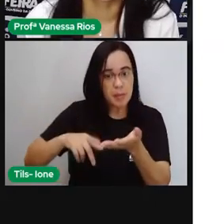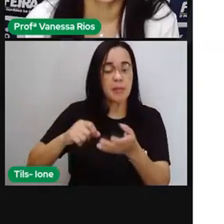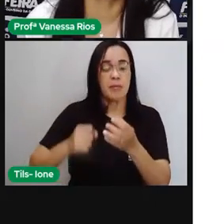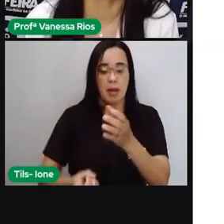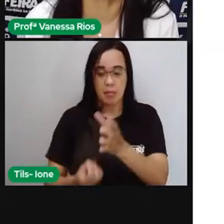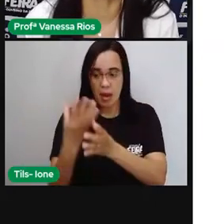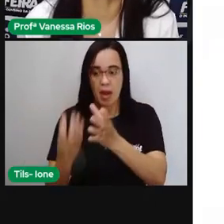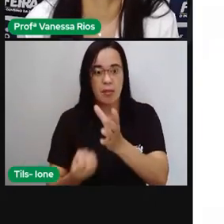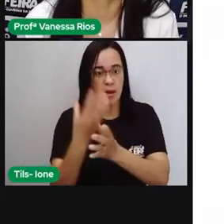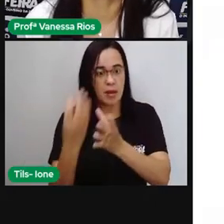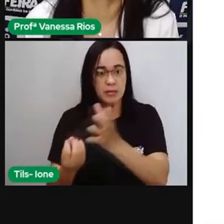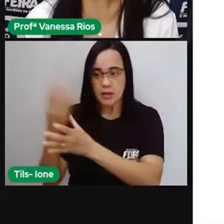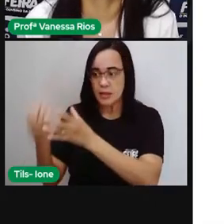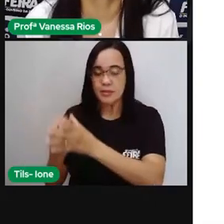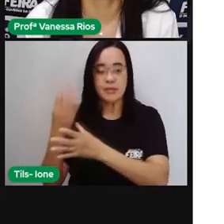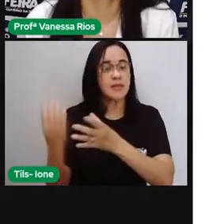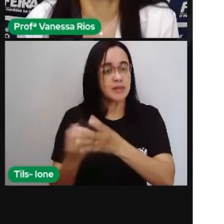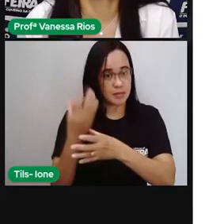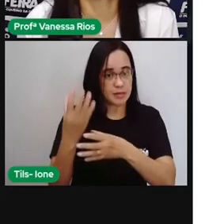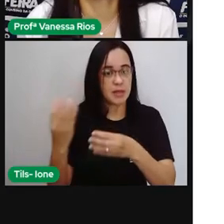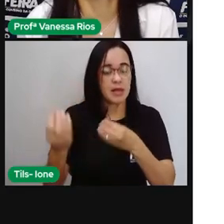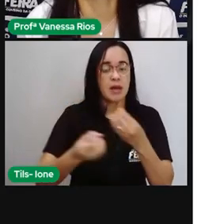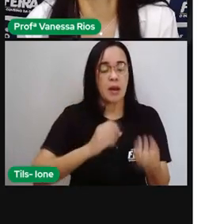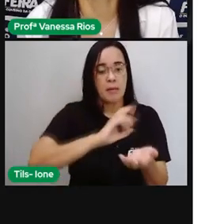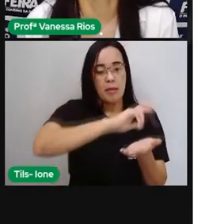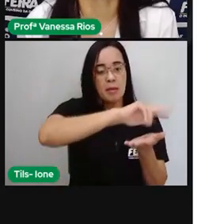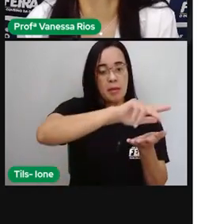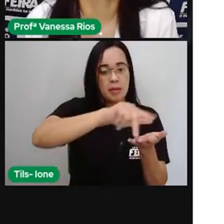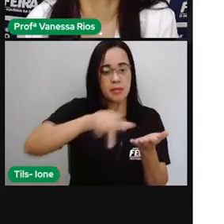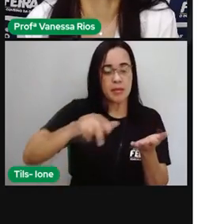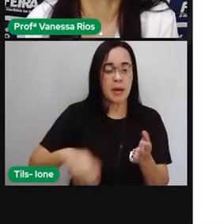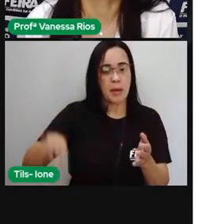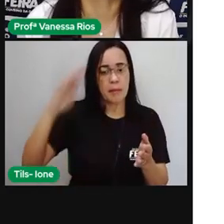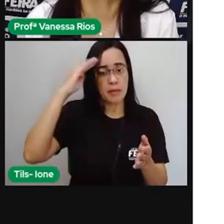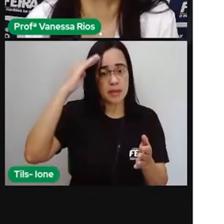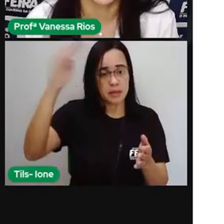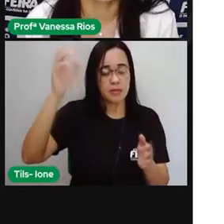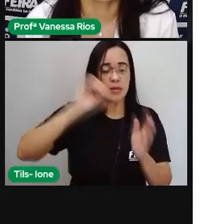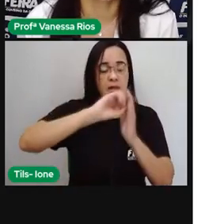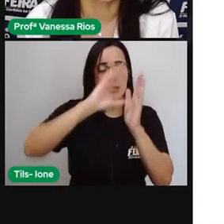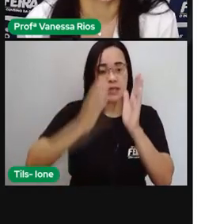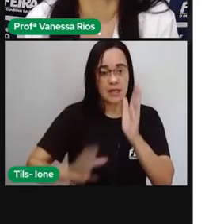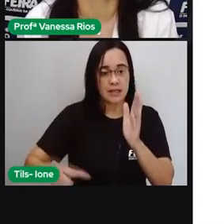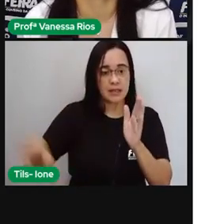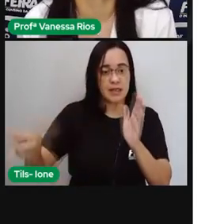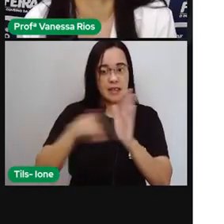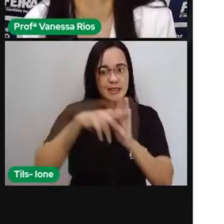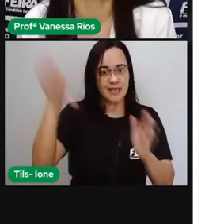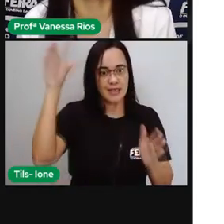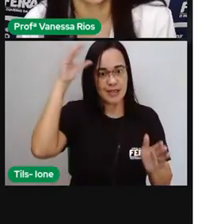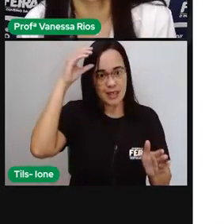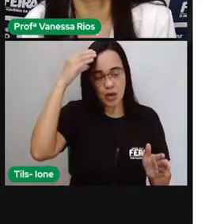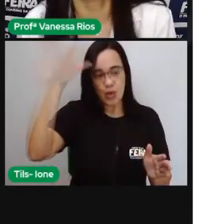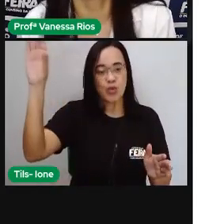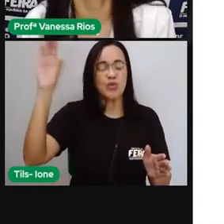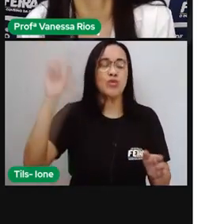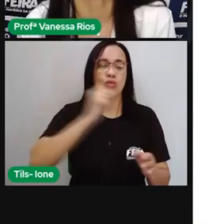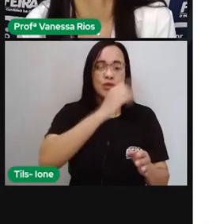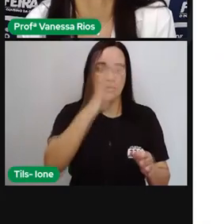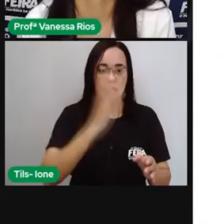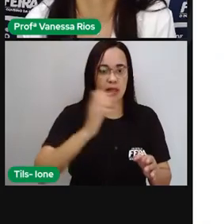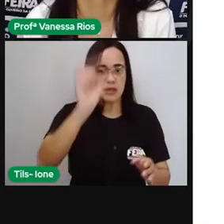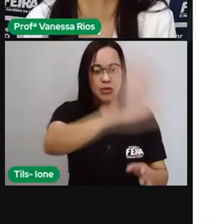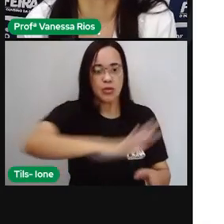diversidade essa formação trouxe. Principalmente aí para as nossas características culturais em relação ao Brasil como um